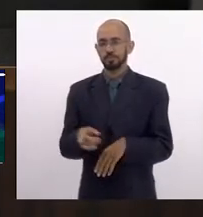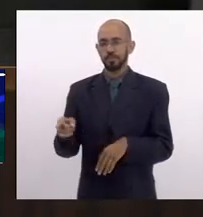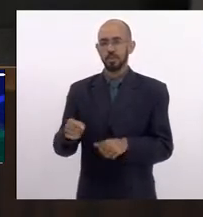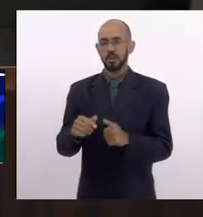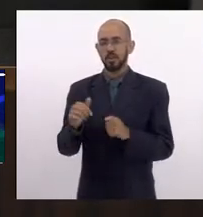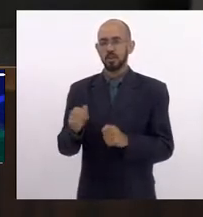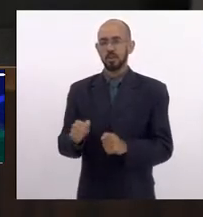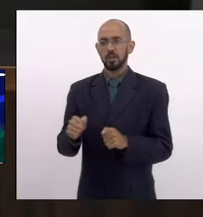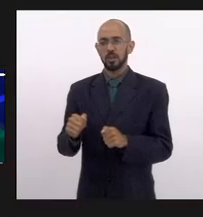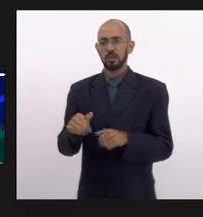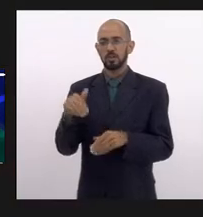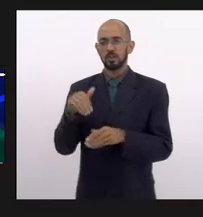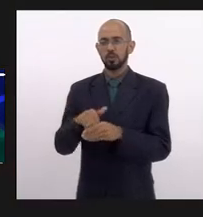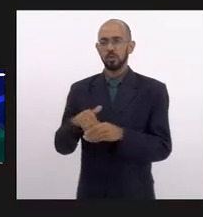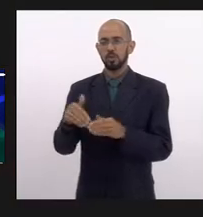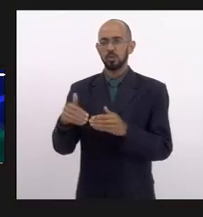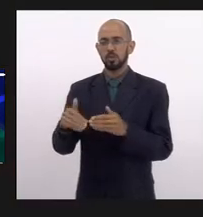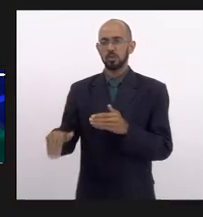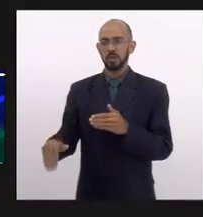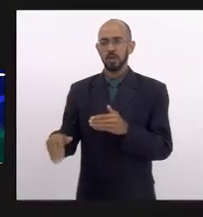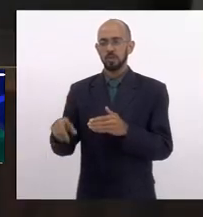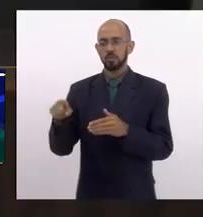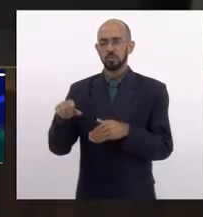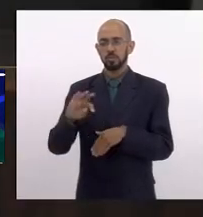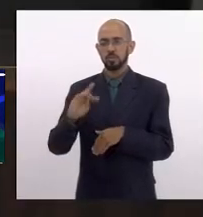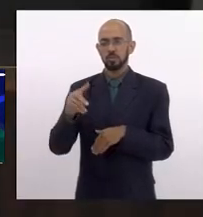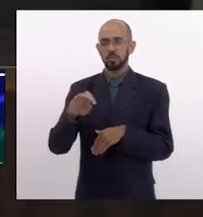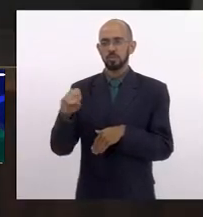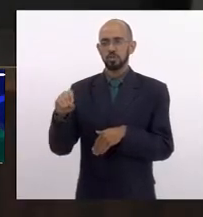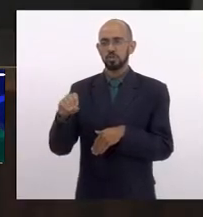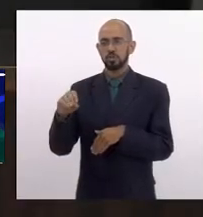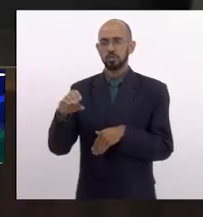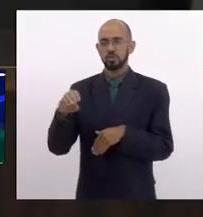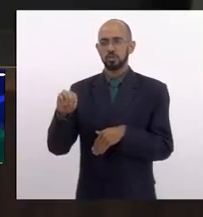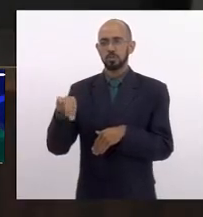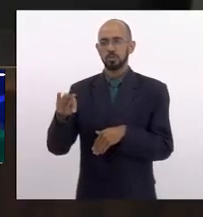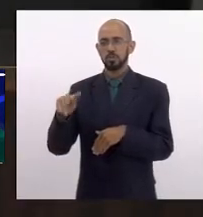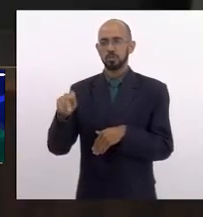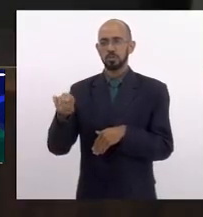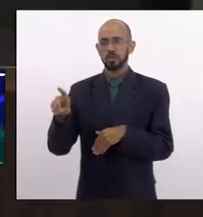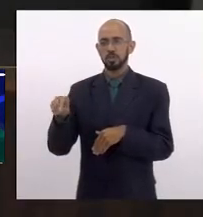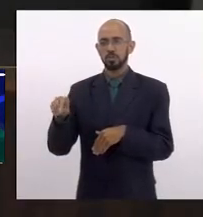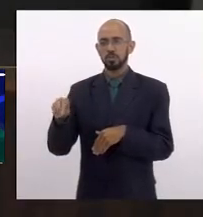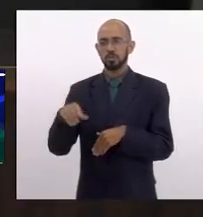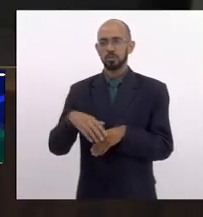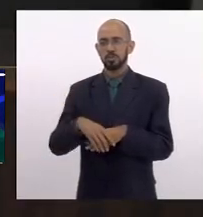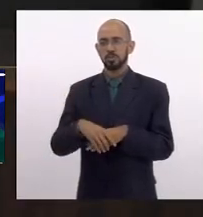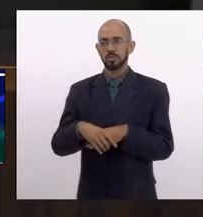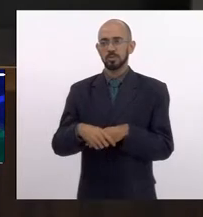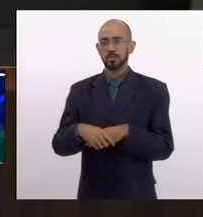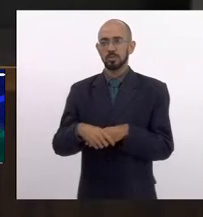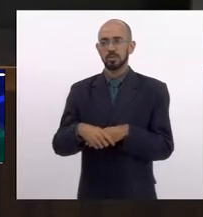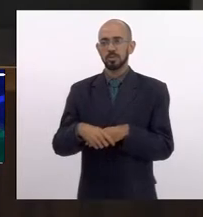consignado no voto contrário tá com voto contrário Deputado Chico Machado Chico Machado